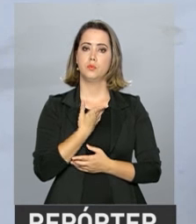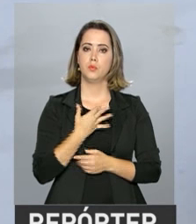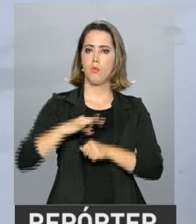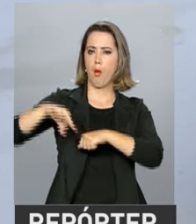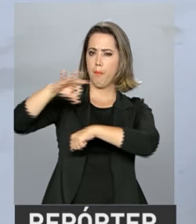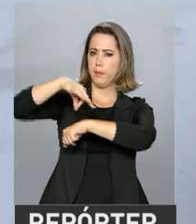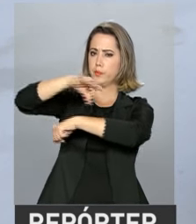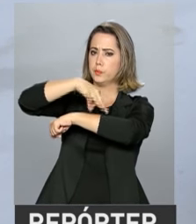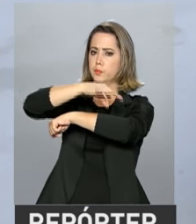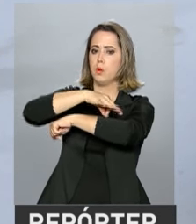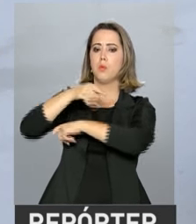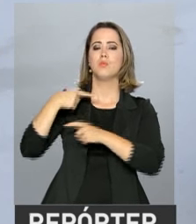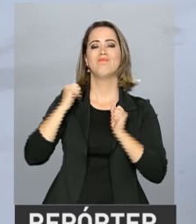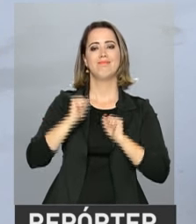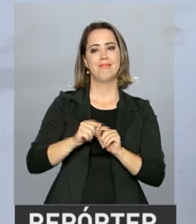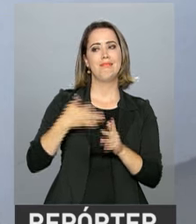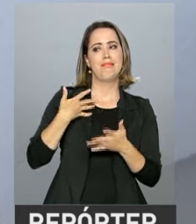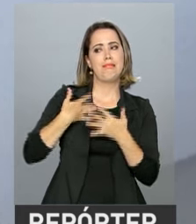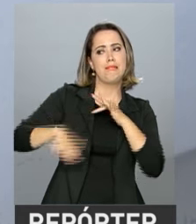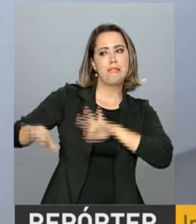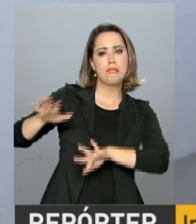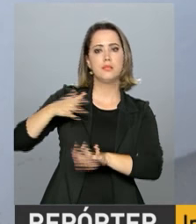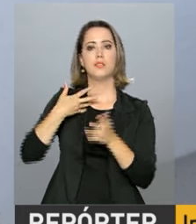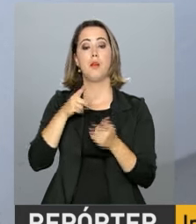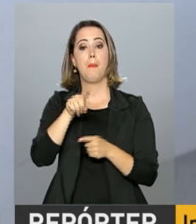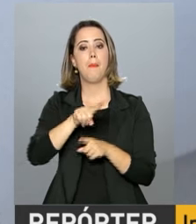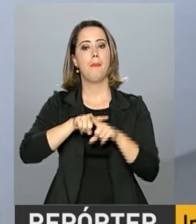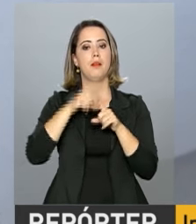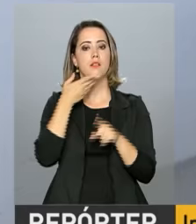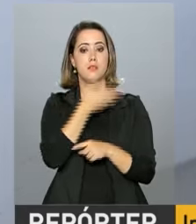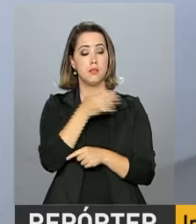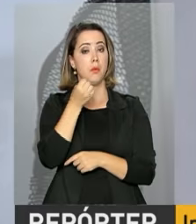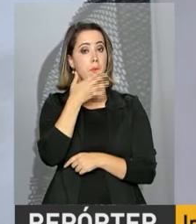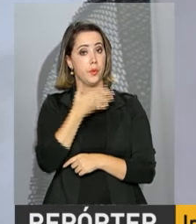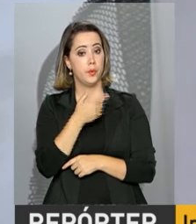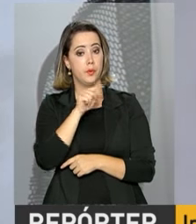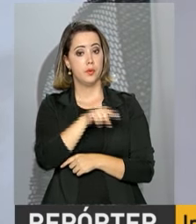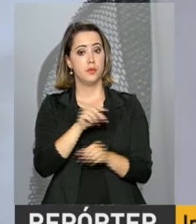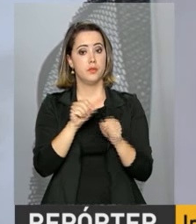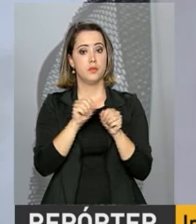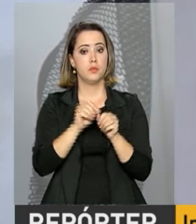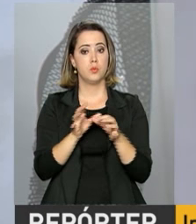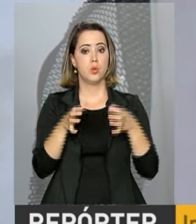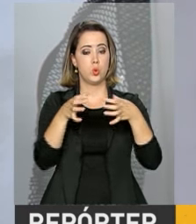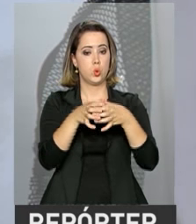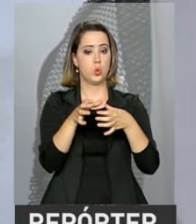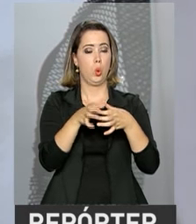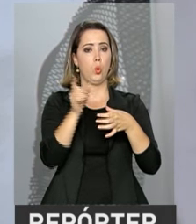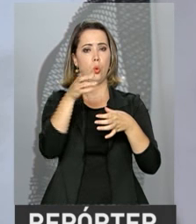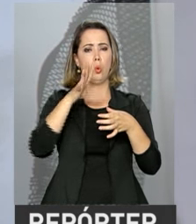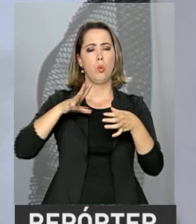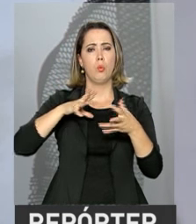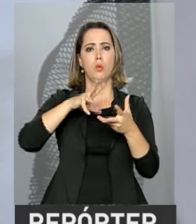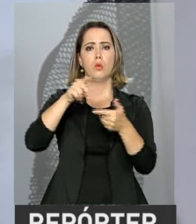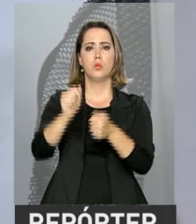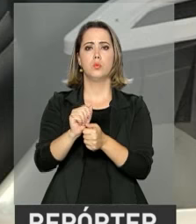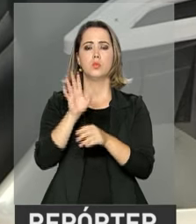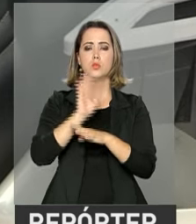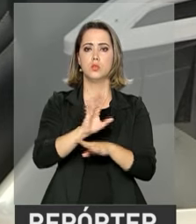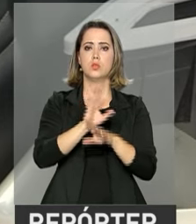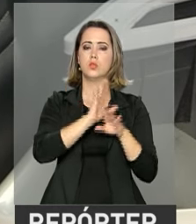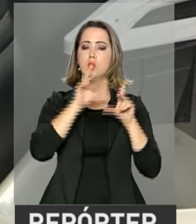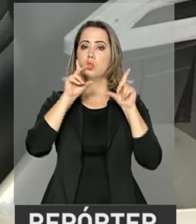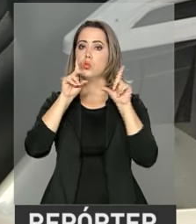Mosquitos podem incomodar muita gente, mas esses aí são do bem. Eles fazem parte de um projeto internacional que ajuda a